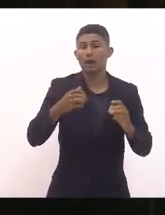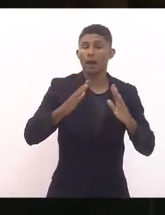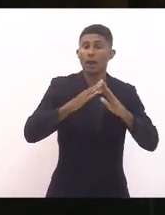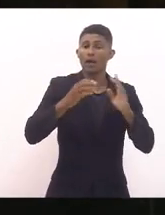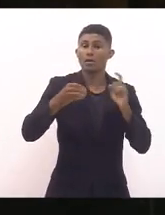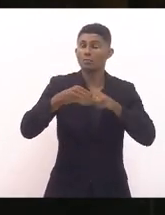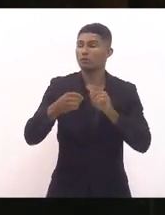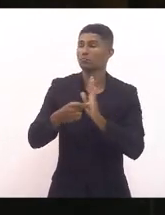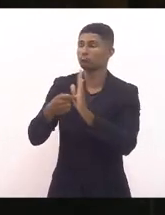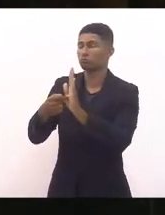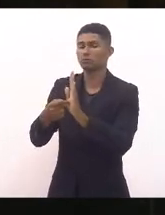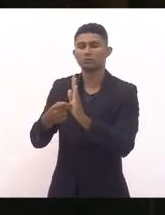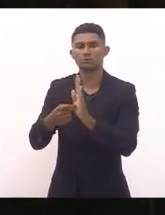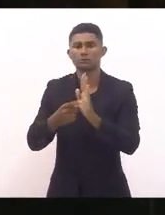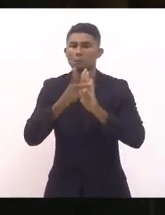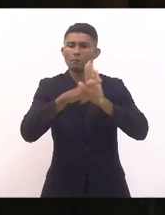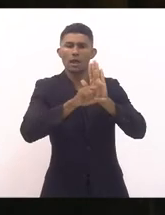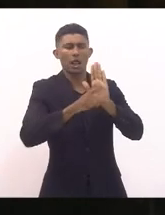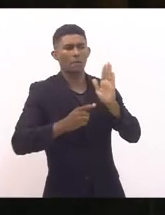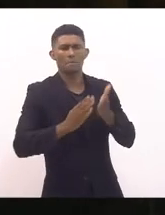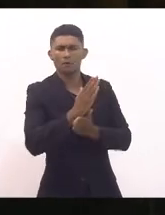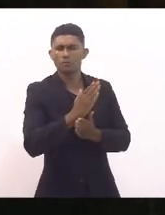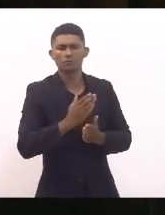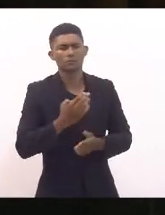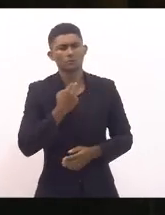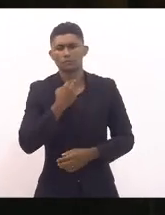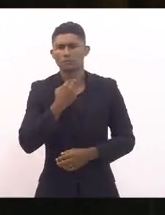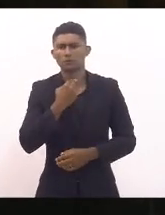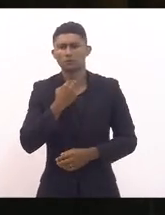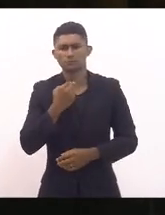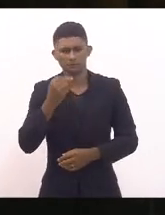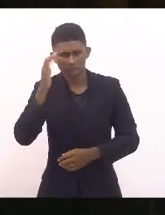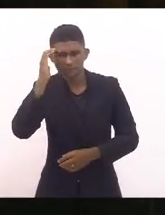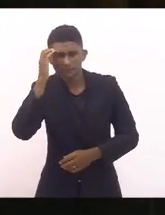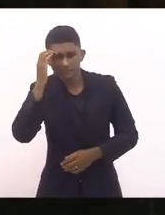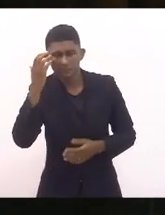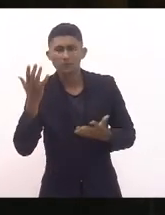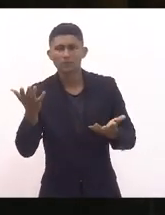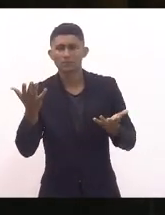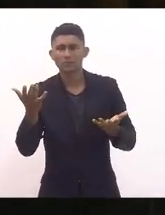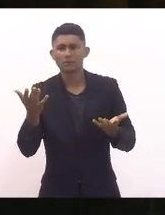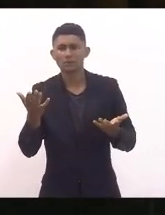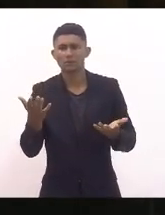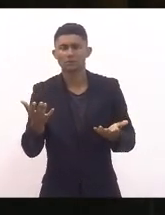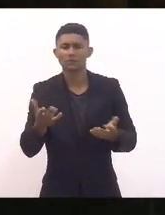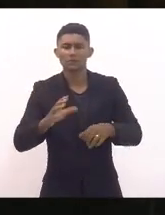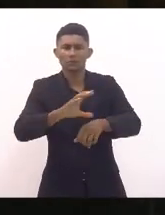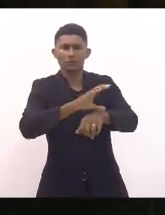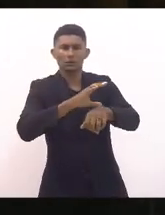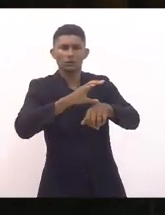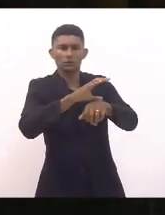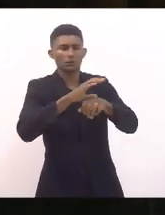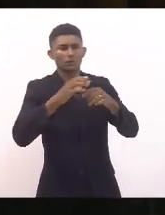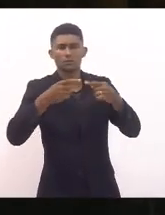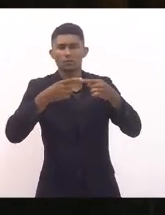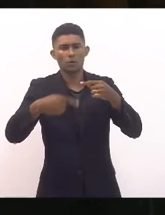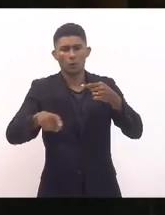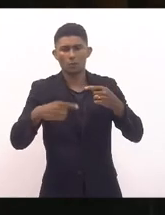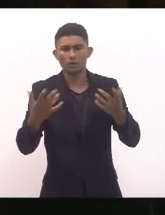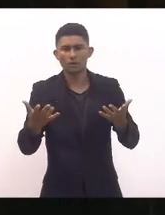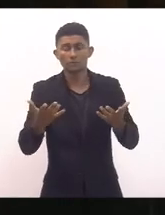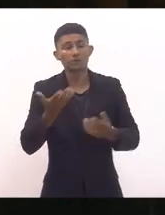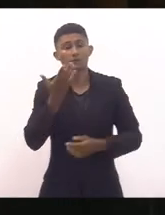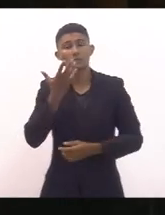ter sido sancionado? Vocês entenderam e compreenderam aonde está a inconstitucionalidade? Aonde as